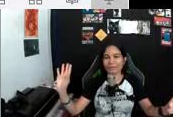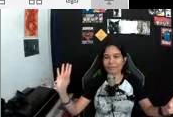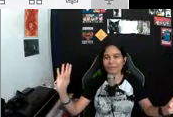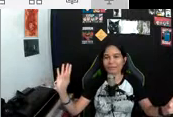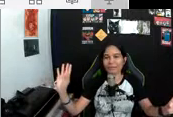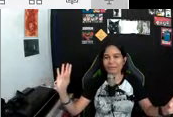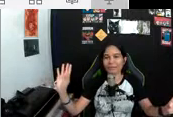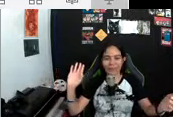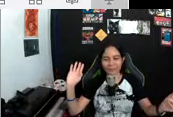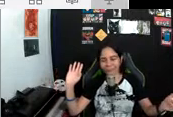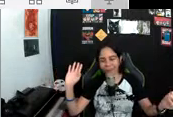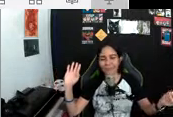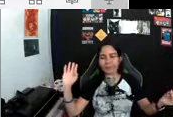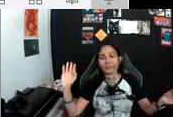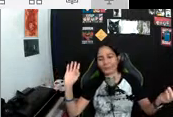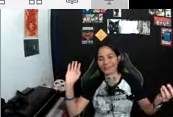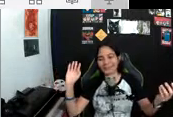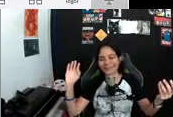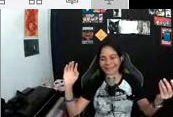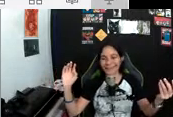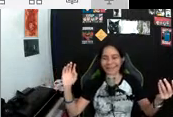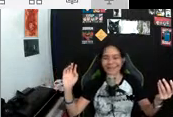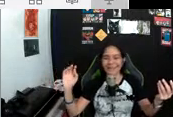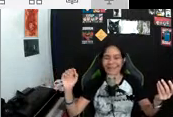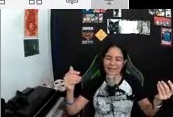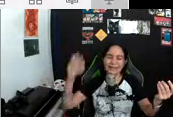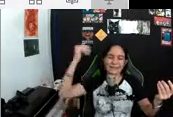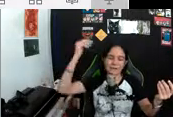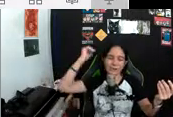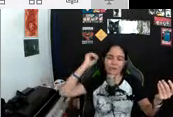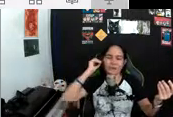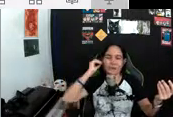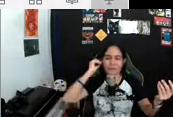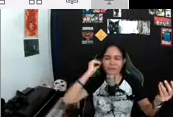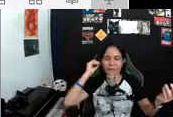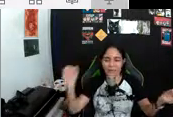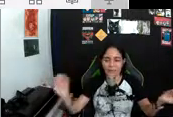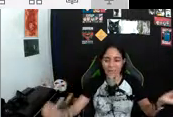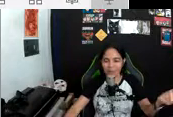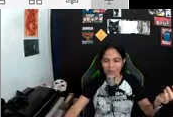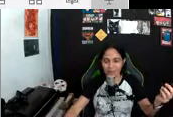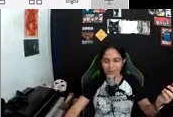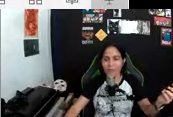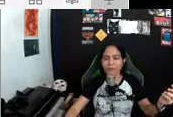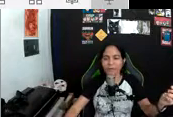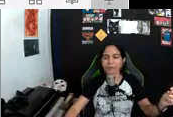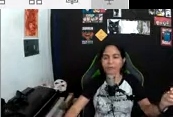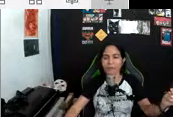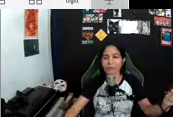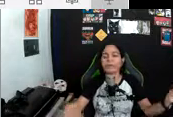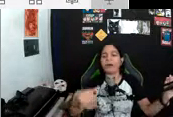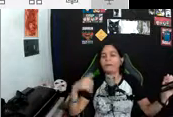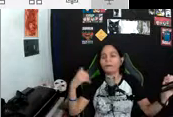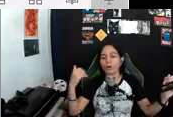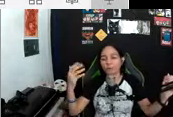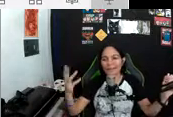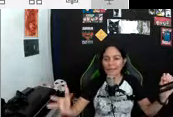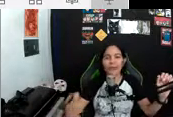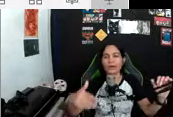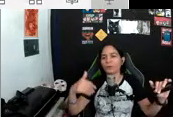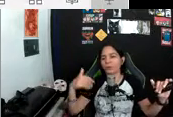experiência da vida lá e botava os meninos no mundo. É isso, lógico, falando bem antigamente. Não era uma pessoa que tinha